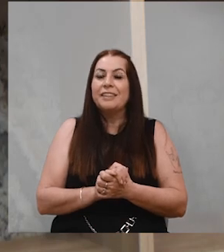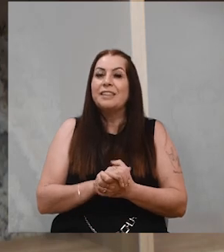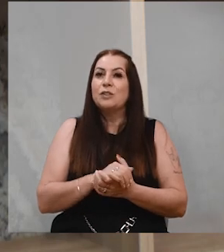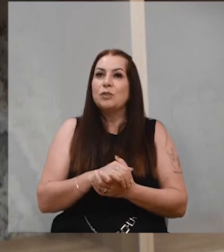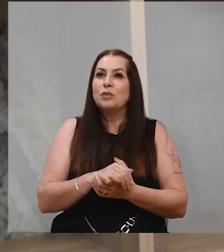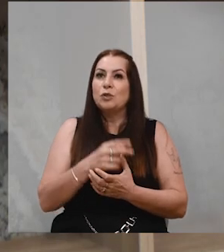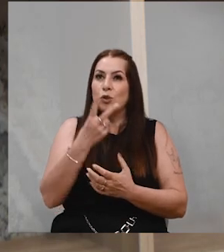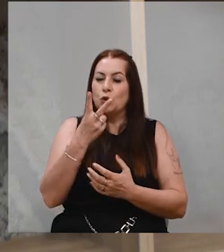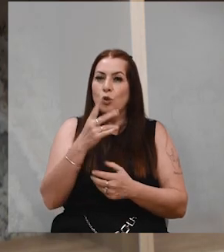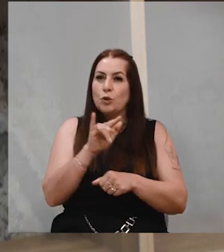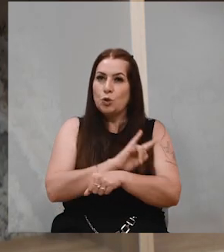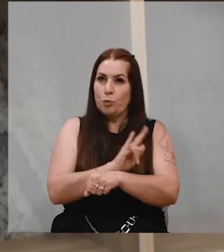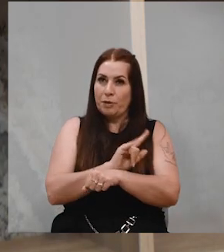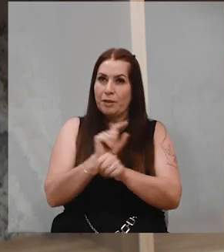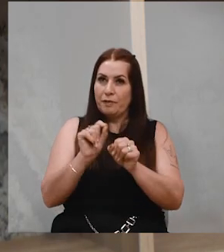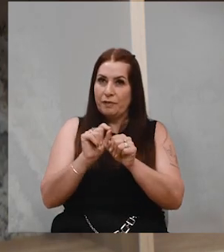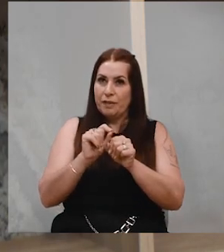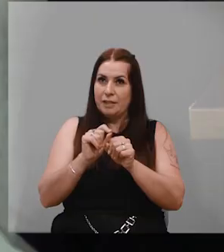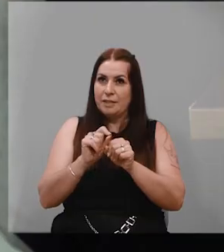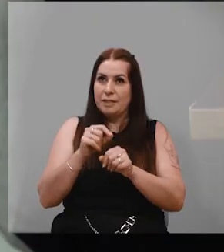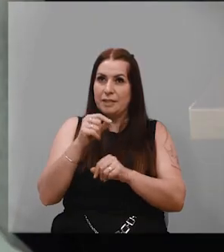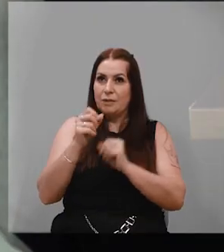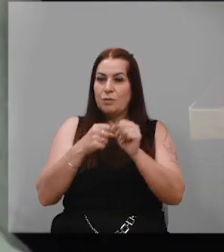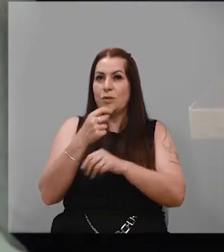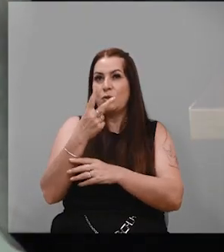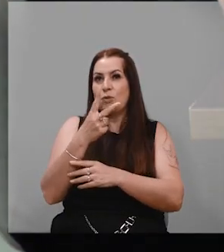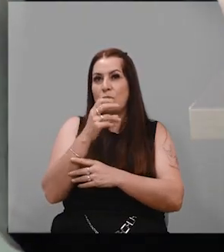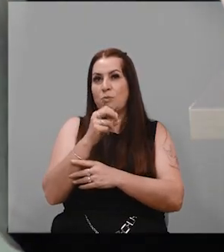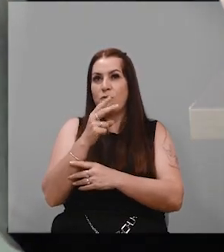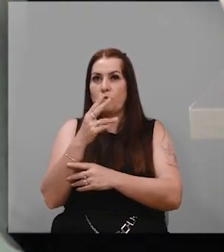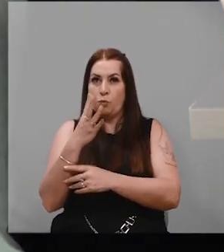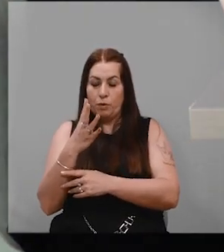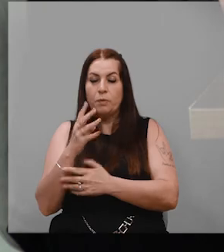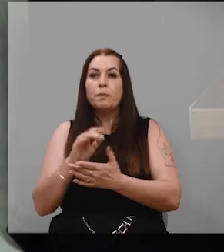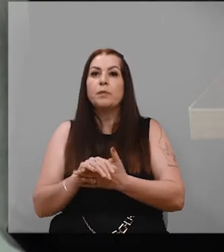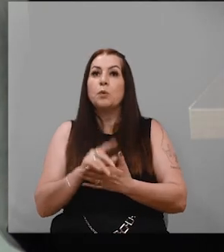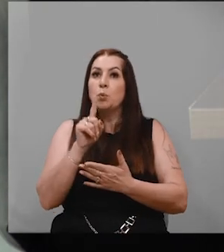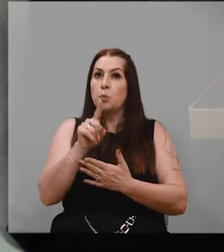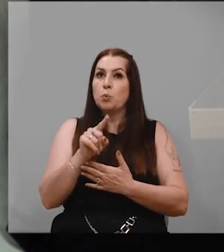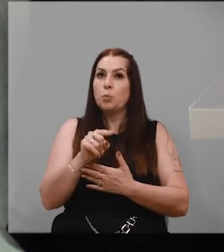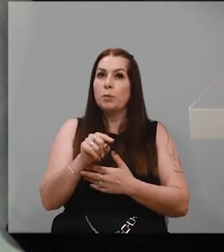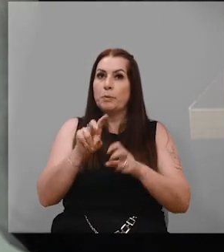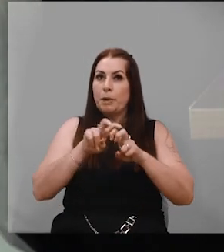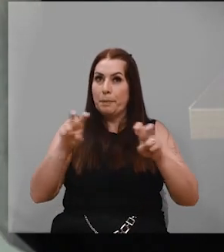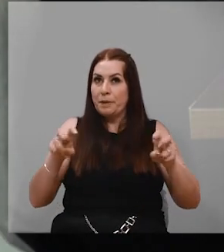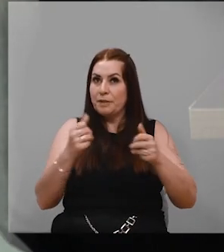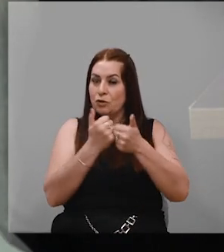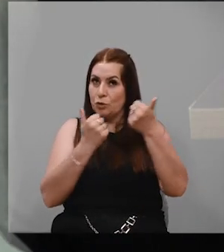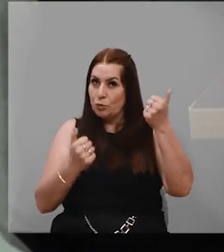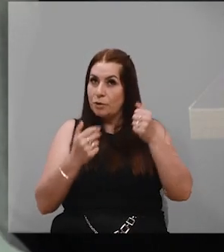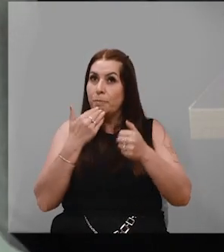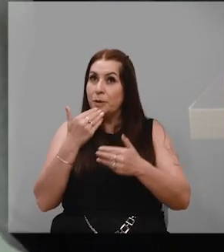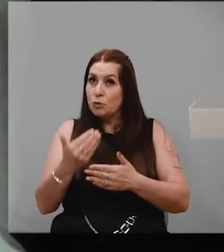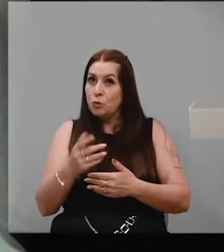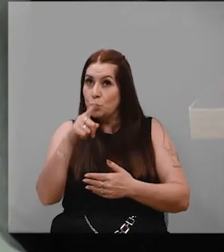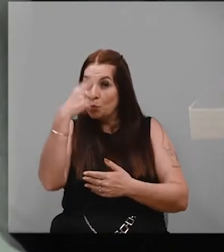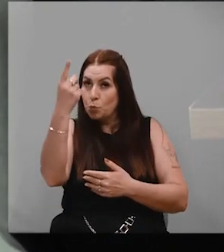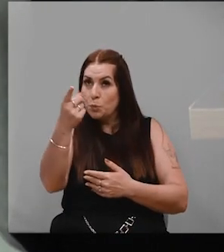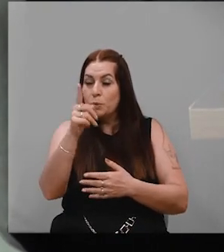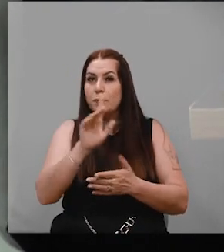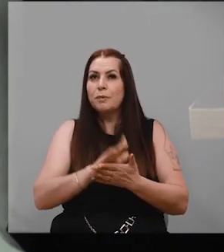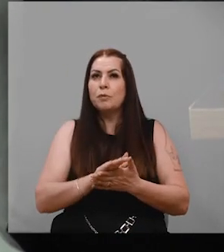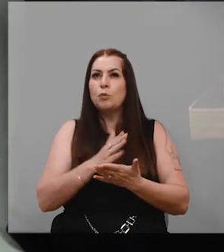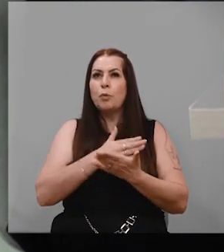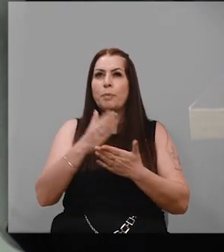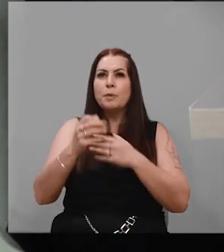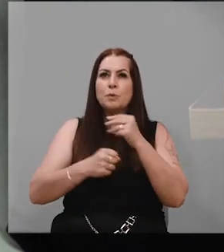São 2 documentários que a gente fez ao longo de 2024. Pela mesa diretora, que nos foi solicitado, e um outro lá